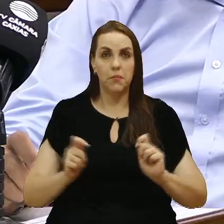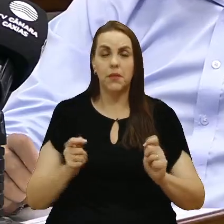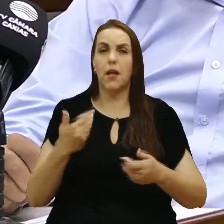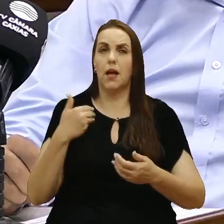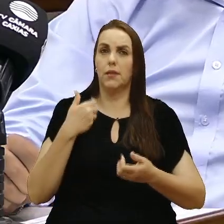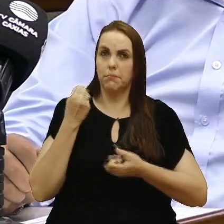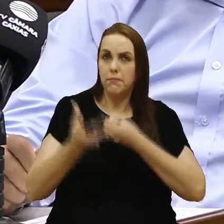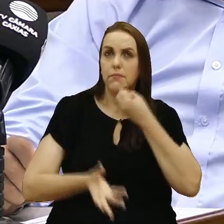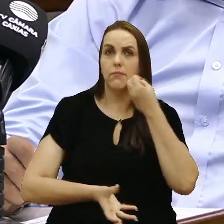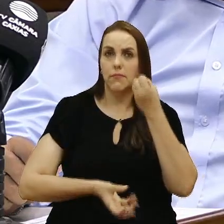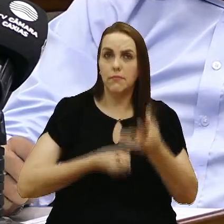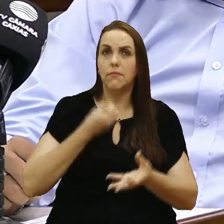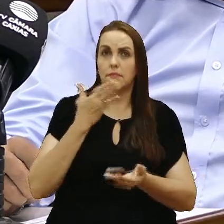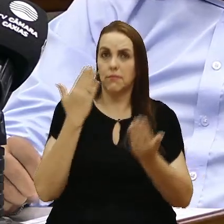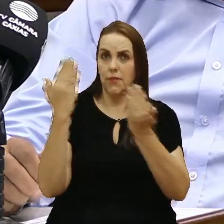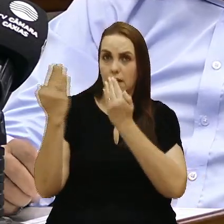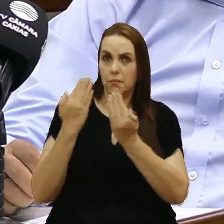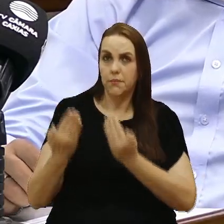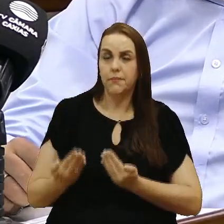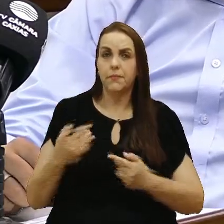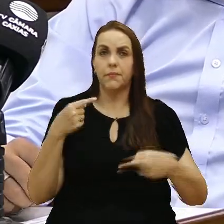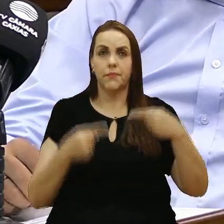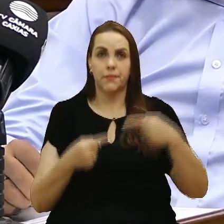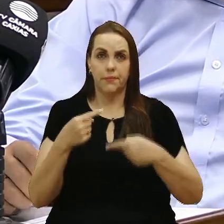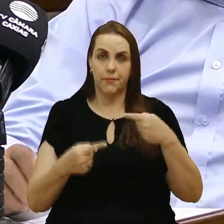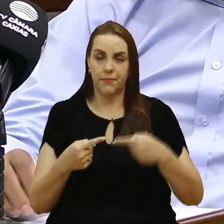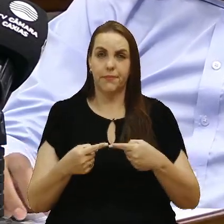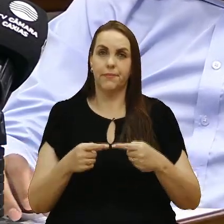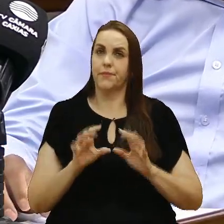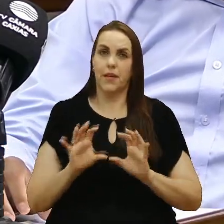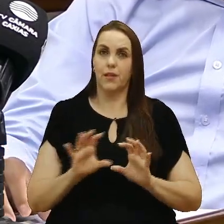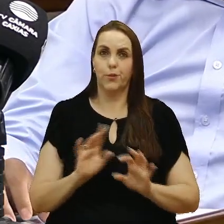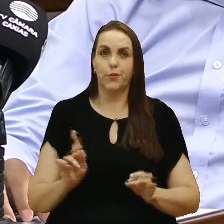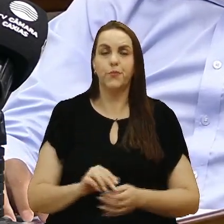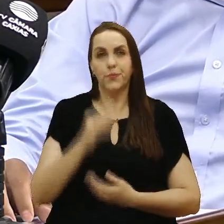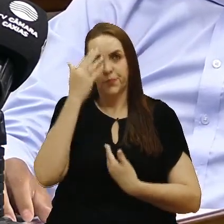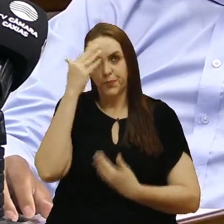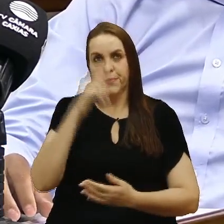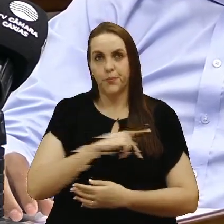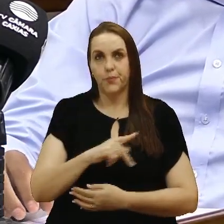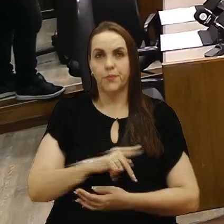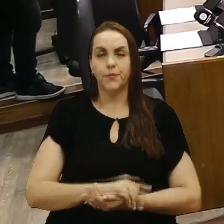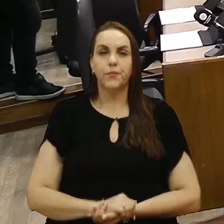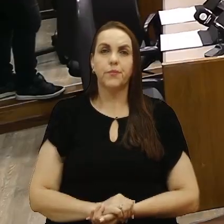colocados, apreciados, debatidos. Seria isso. Muito obrigado, presidente.